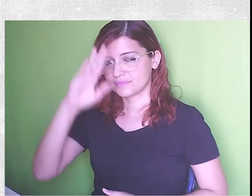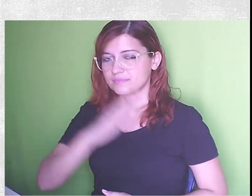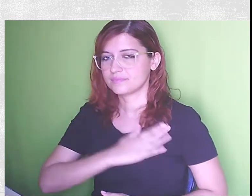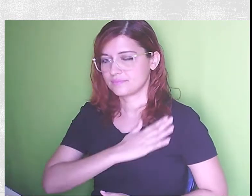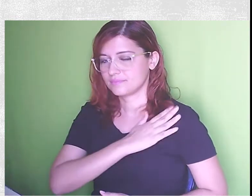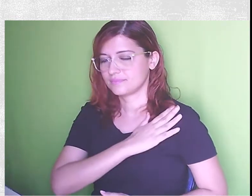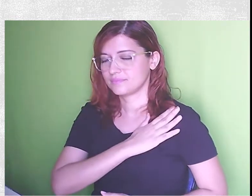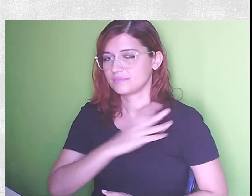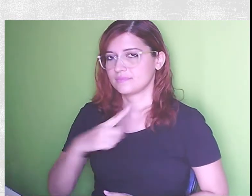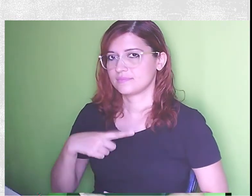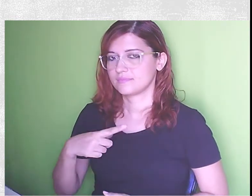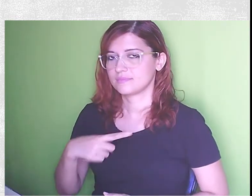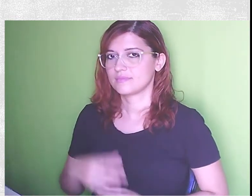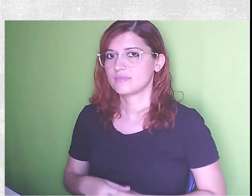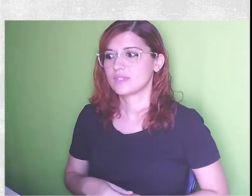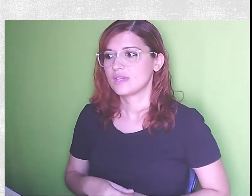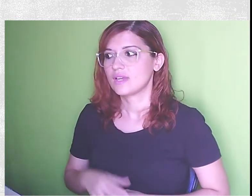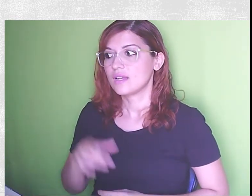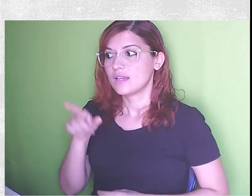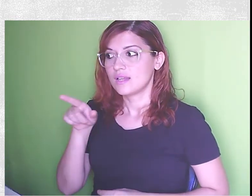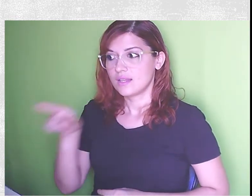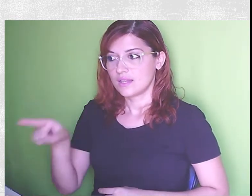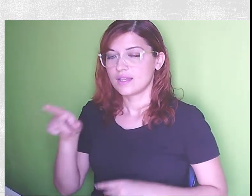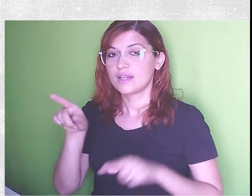ele era militar,